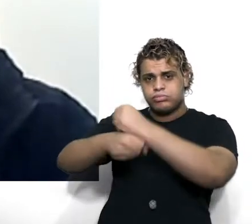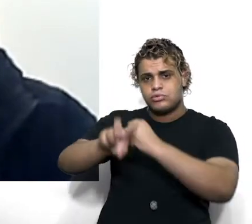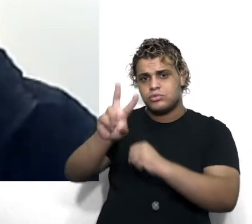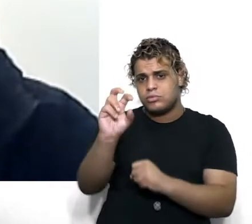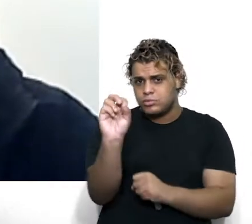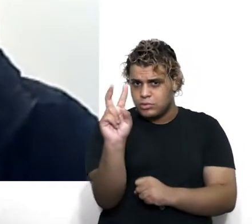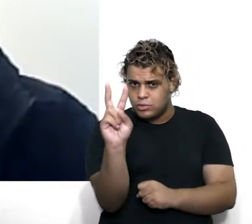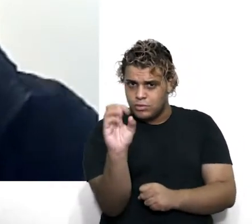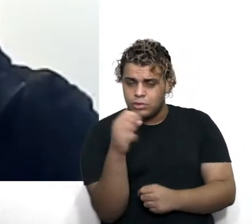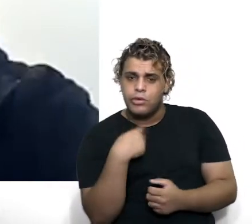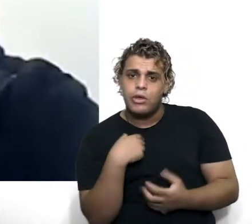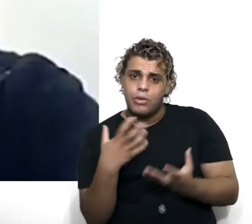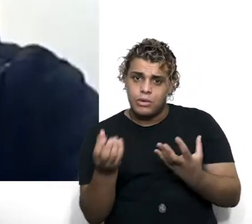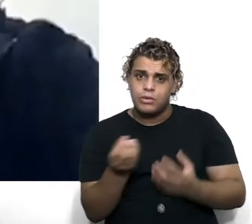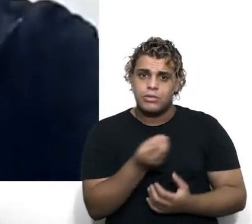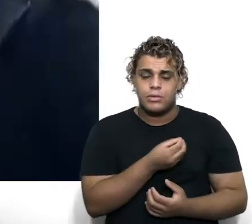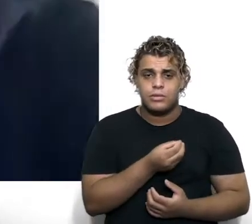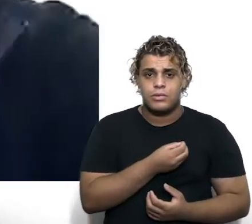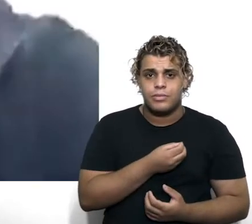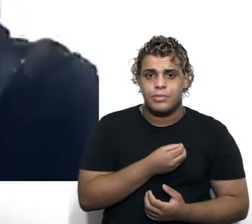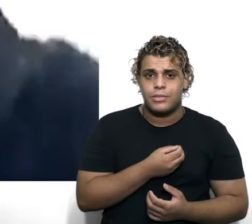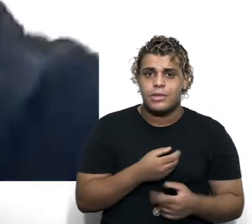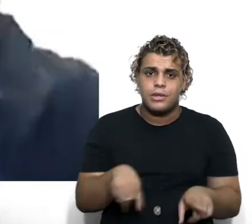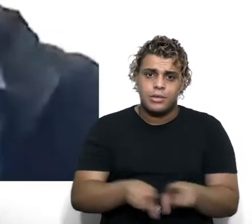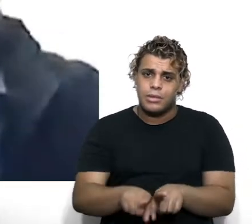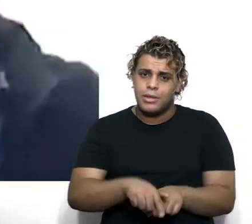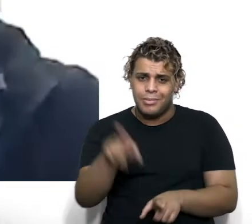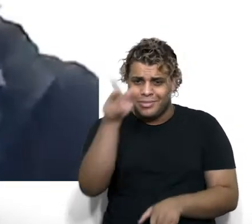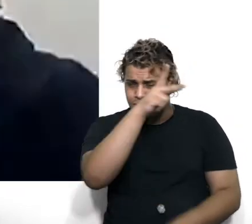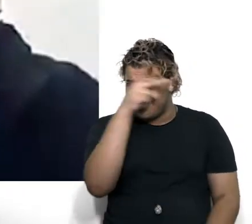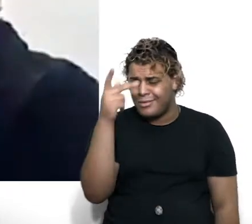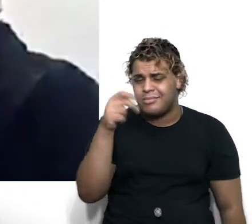dos mais velhos, principalmente das pessoas mais velhas,